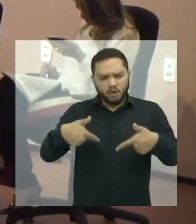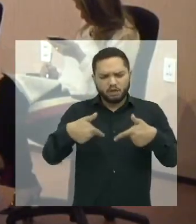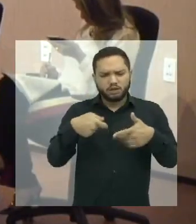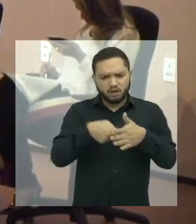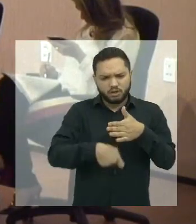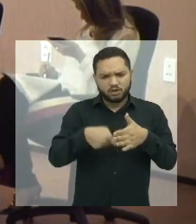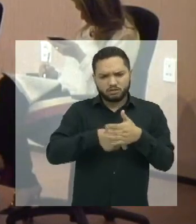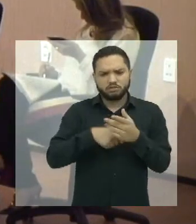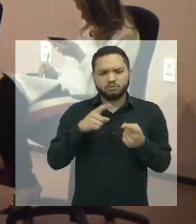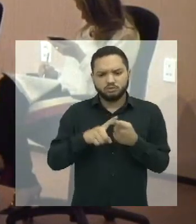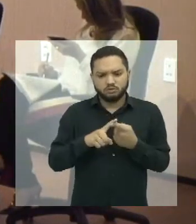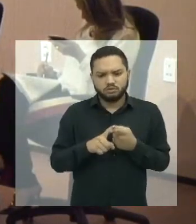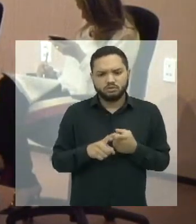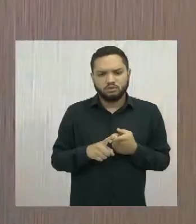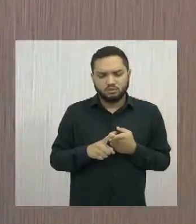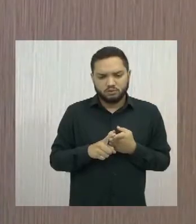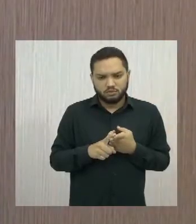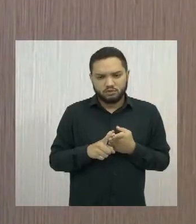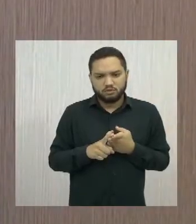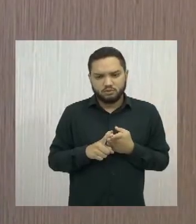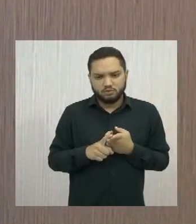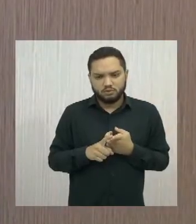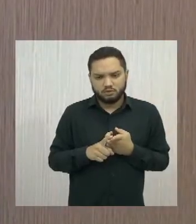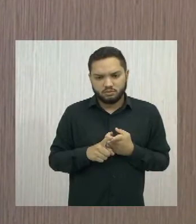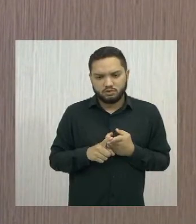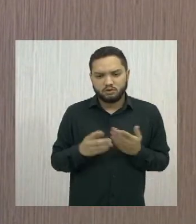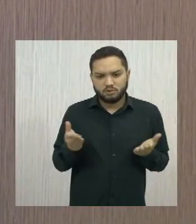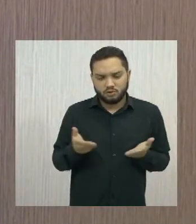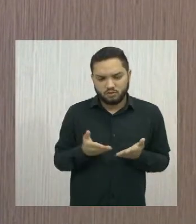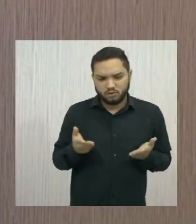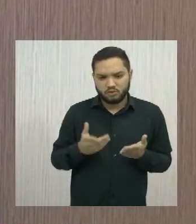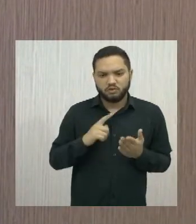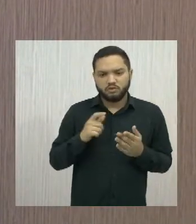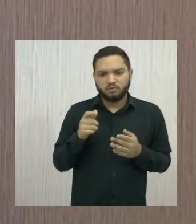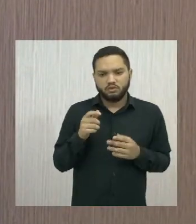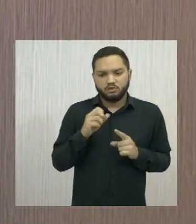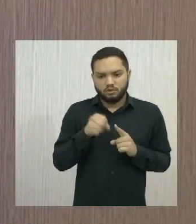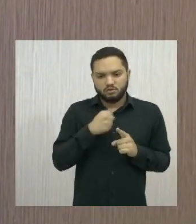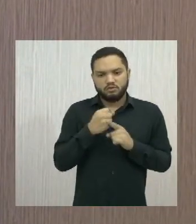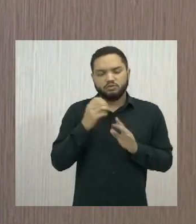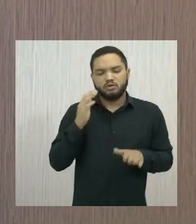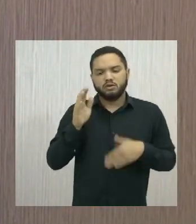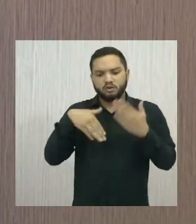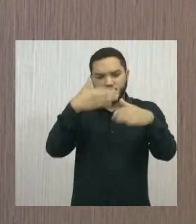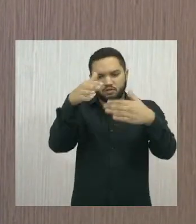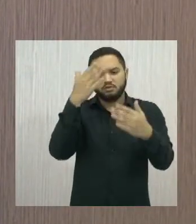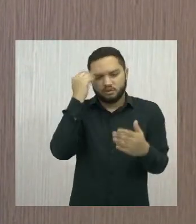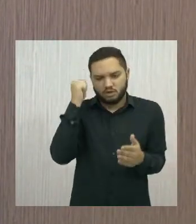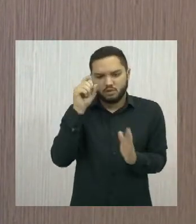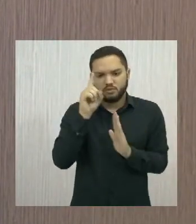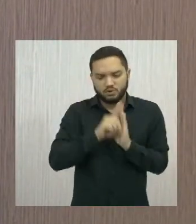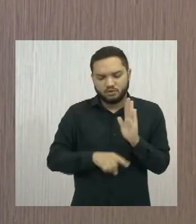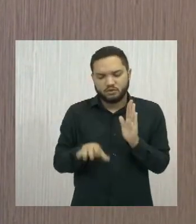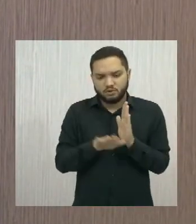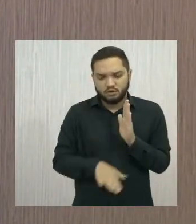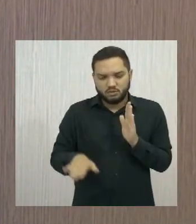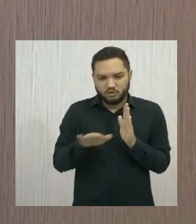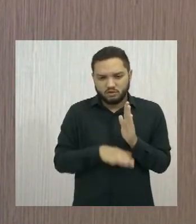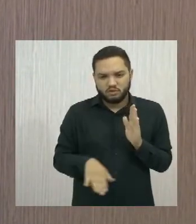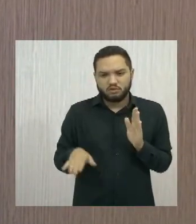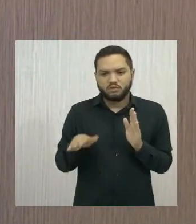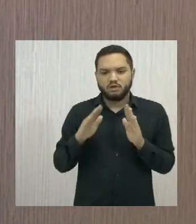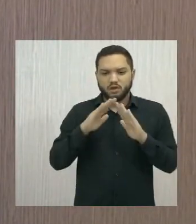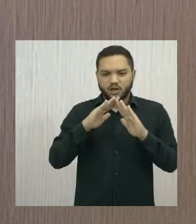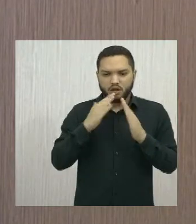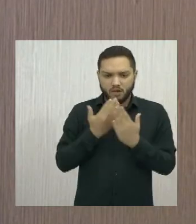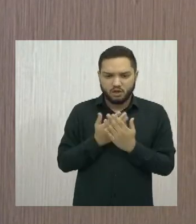ficar tranquilo que você está fazendo uma queixa para aliados. Hoje, a sociedade já evoluiu e sabe que é direito das crianças, e as grandes